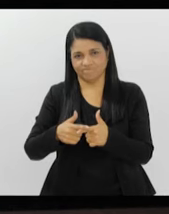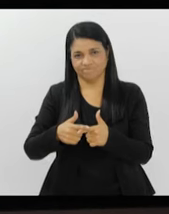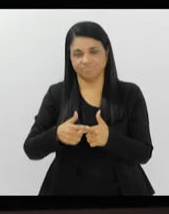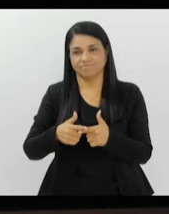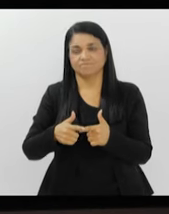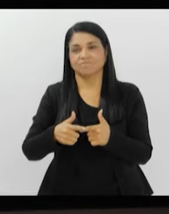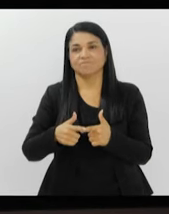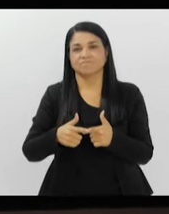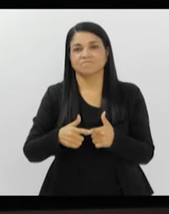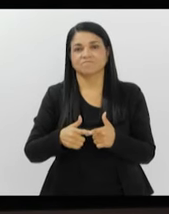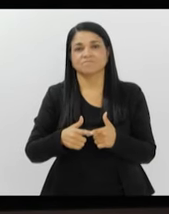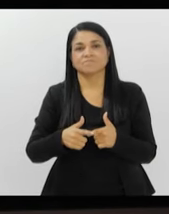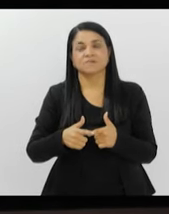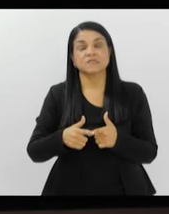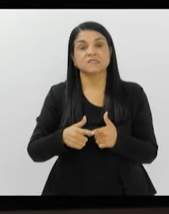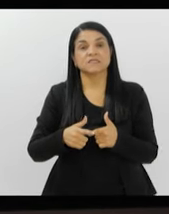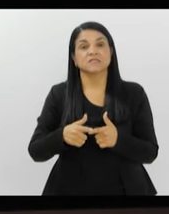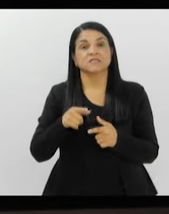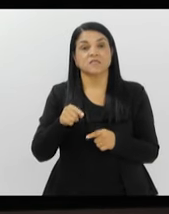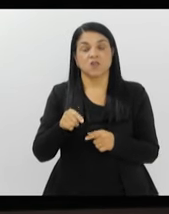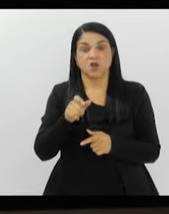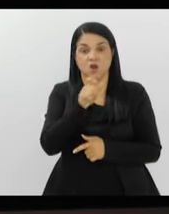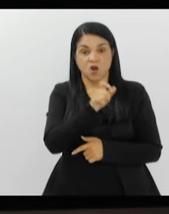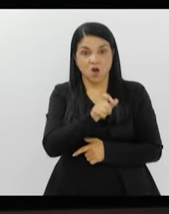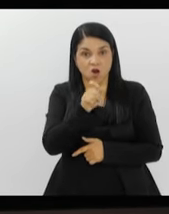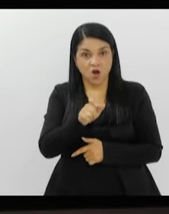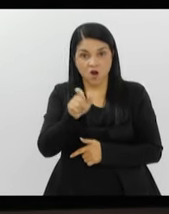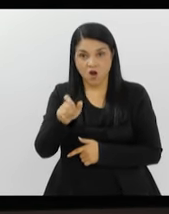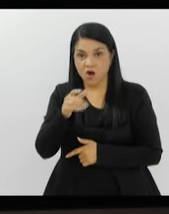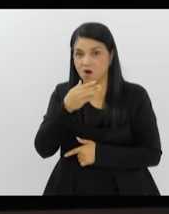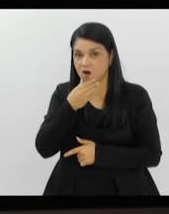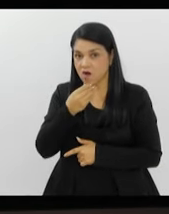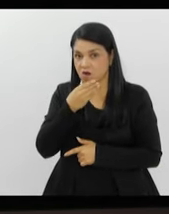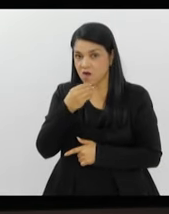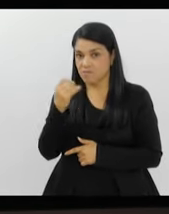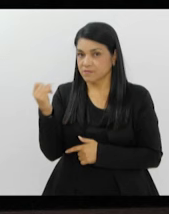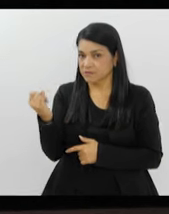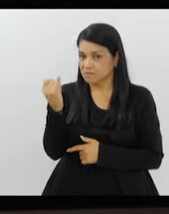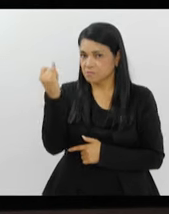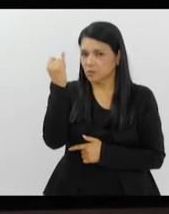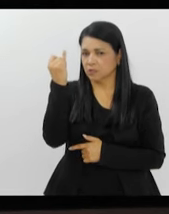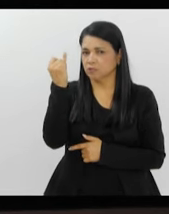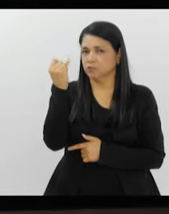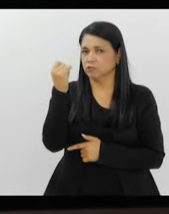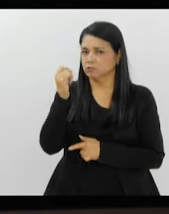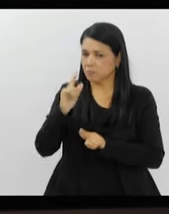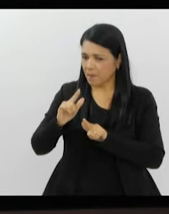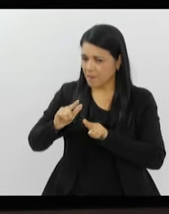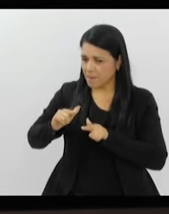câncer que graças a homens que TM sido levantados Brasil a fora